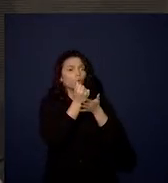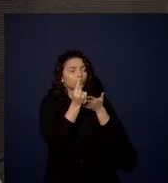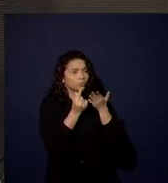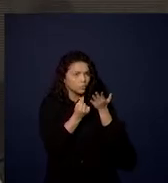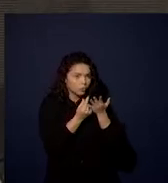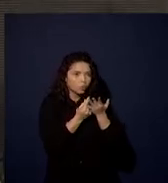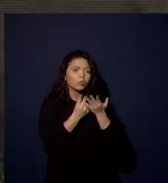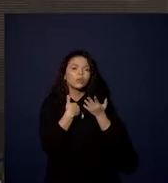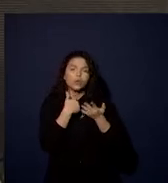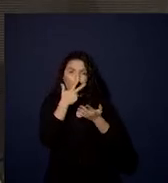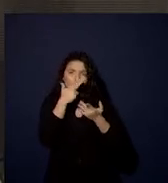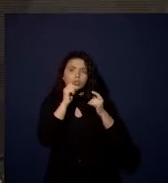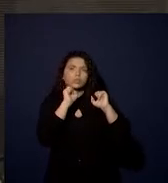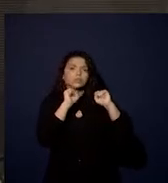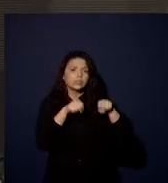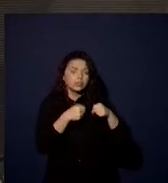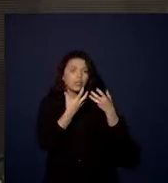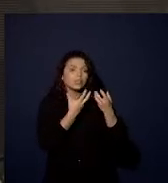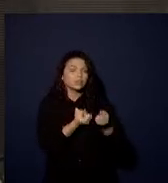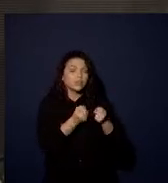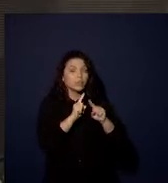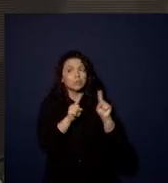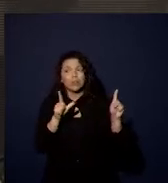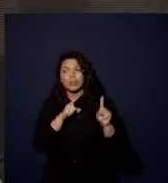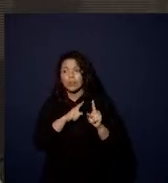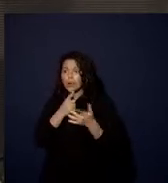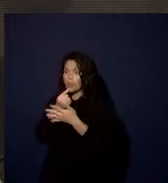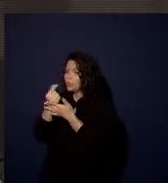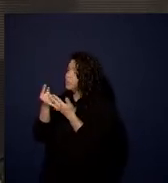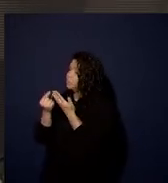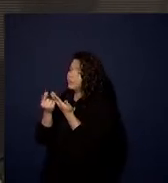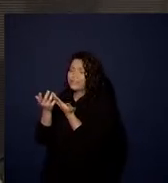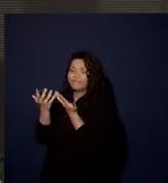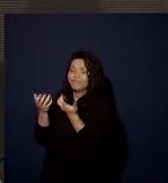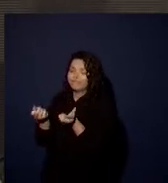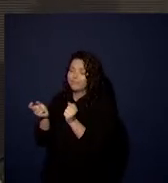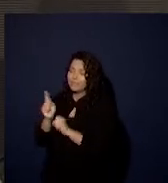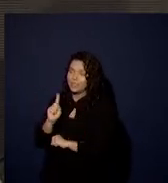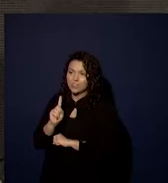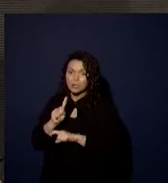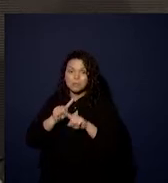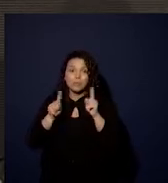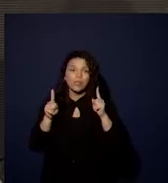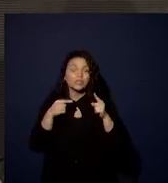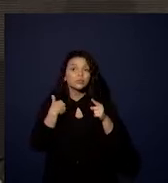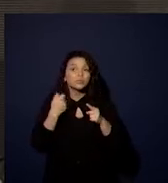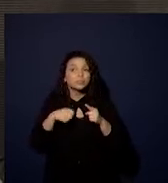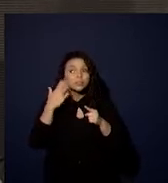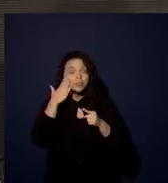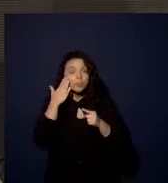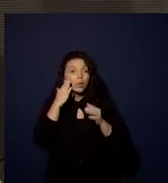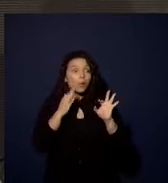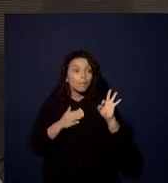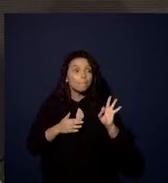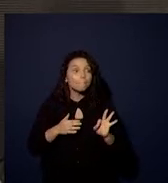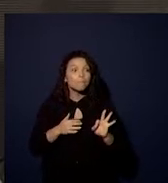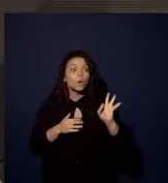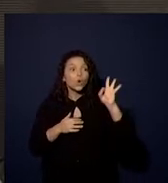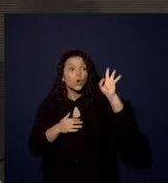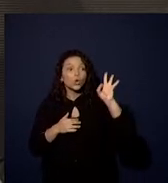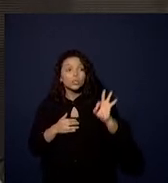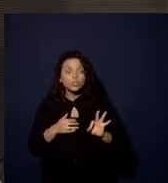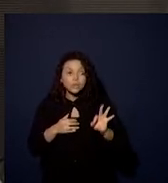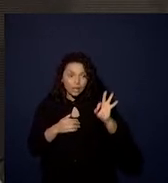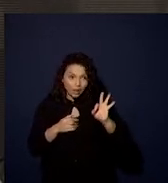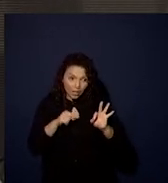paga e tem certamente não paga e a questão é quantos por cento do consumo poderia pagar um